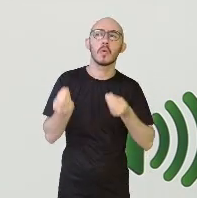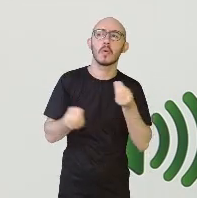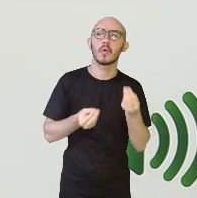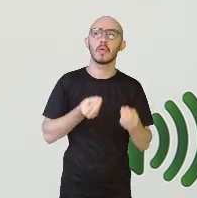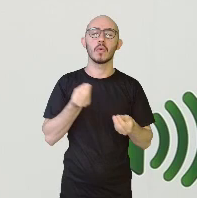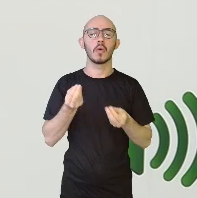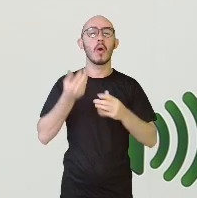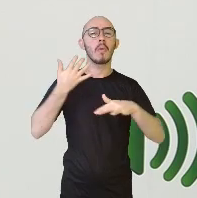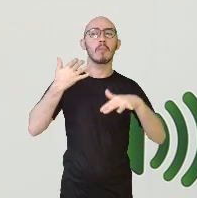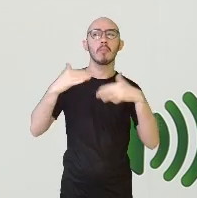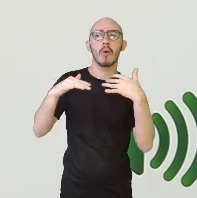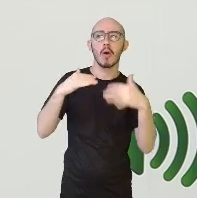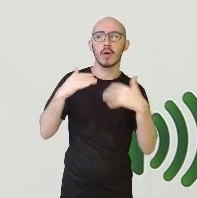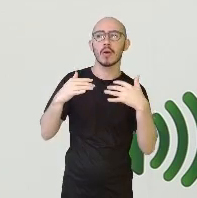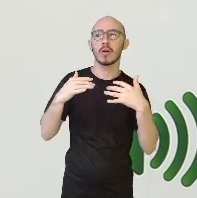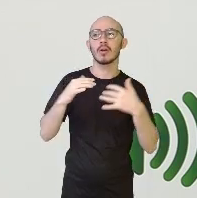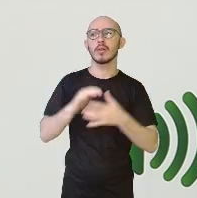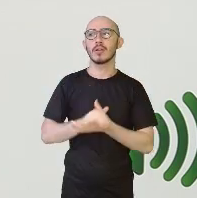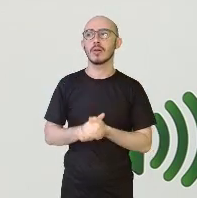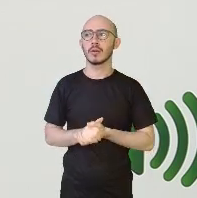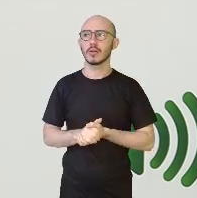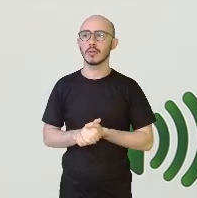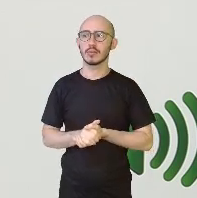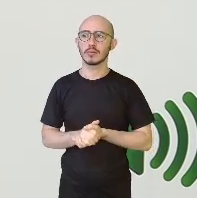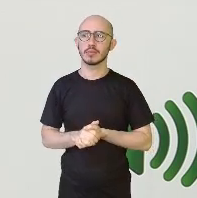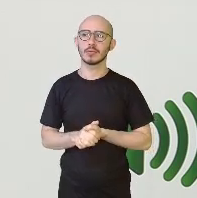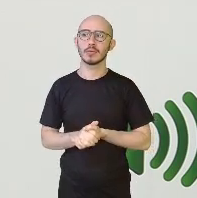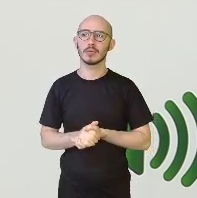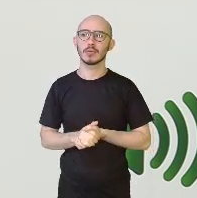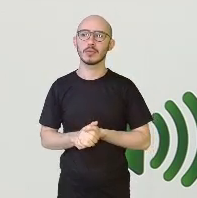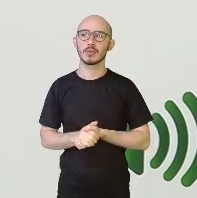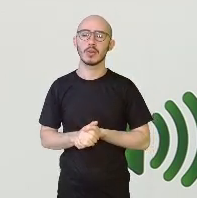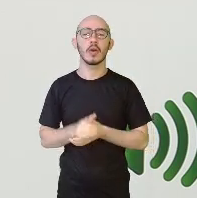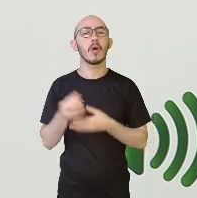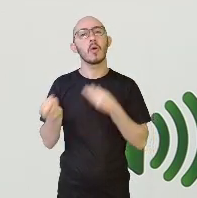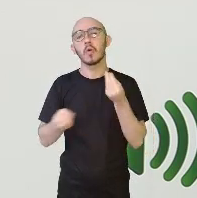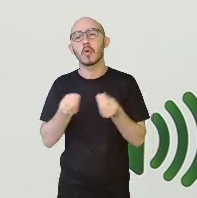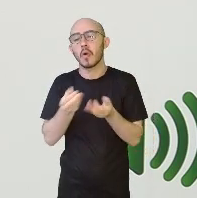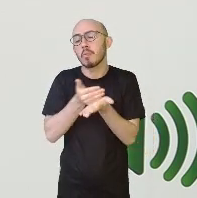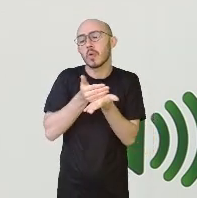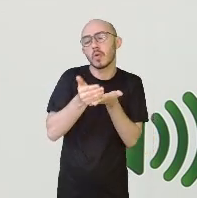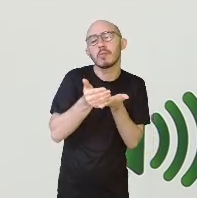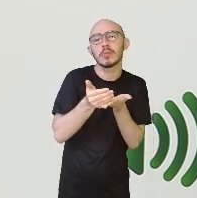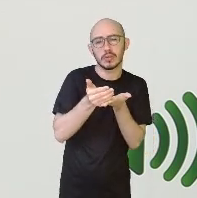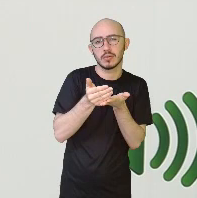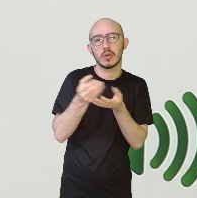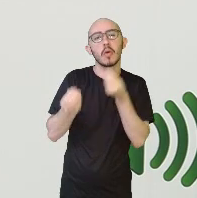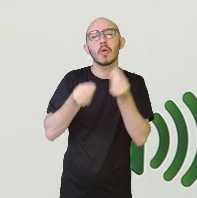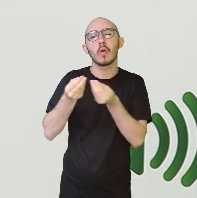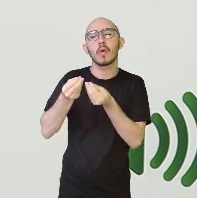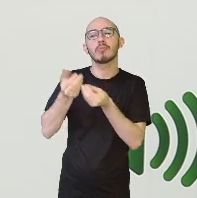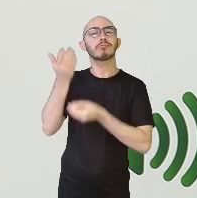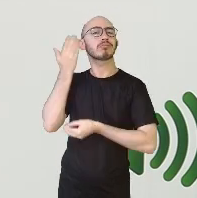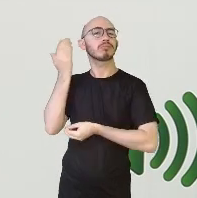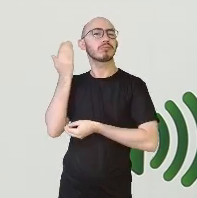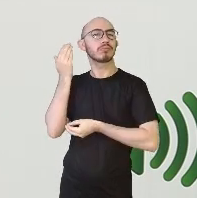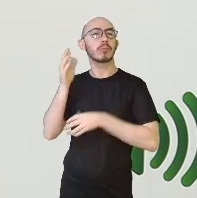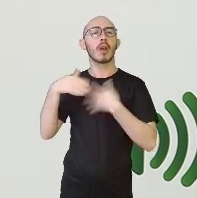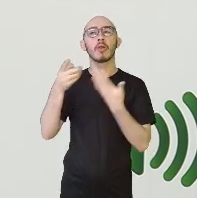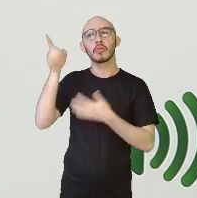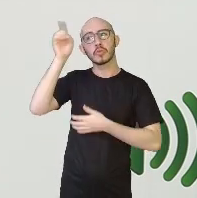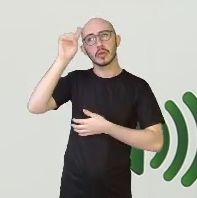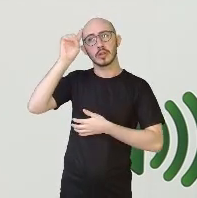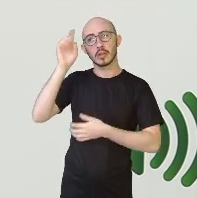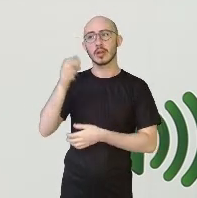o movimento, a história, ela surge. Como essa história do frevo, ela surgiu no nosso cotidiano, no nosso dia a